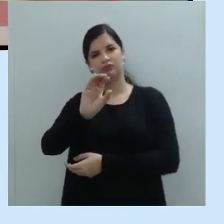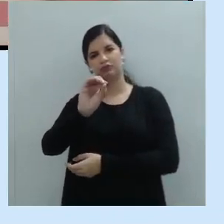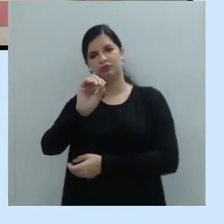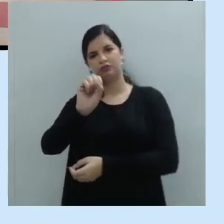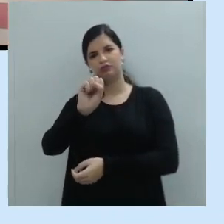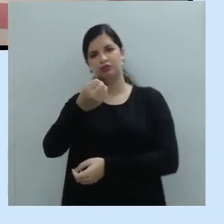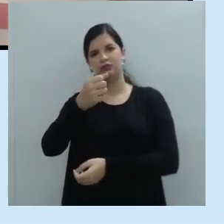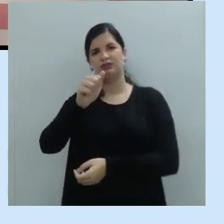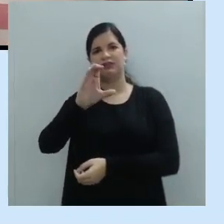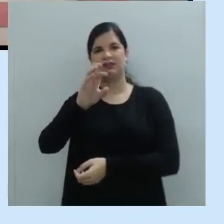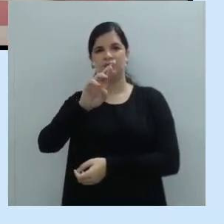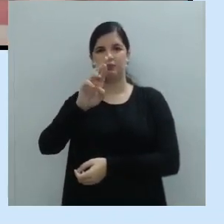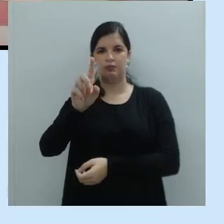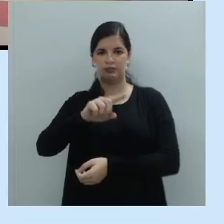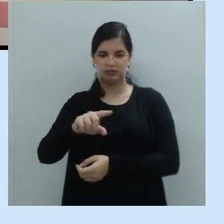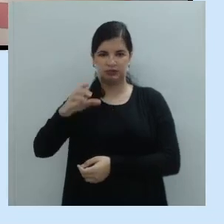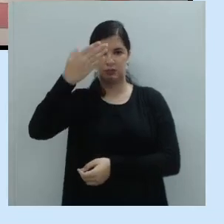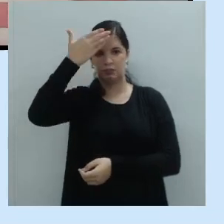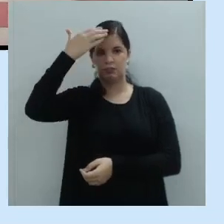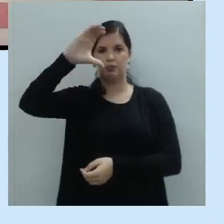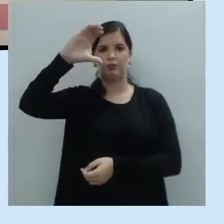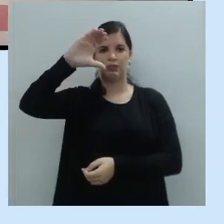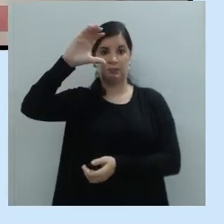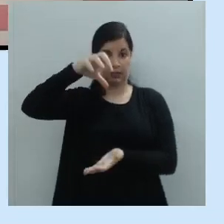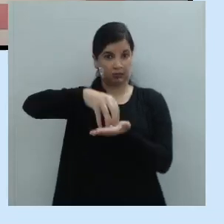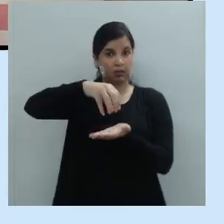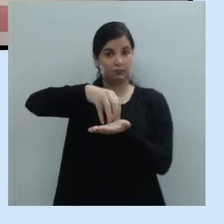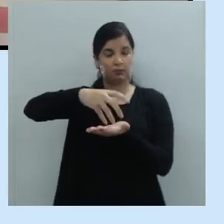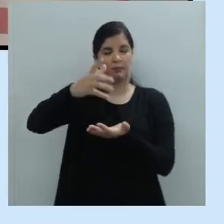vejam só, Curitiba, sede,